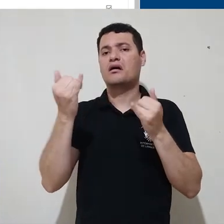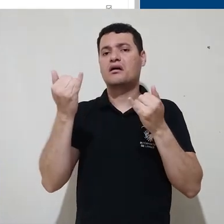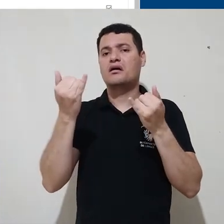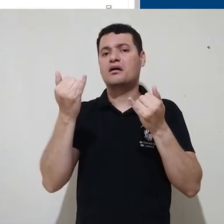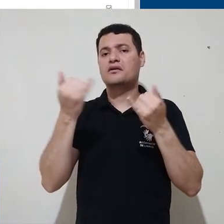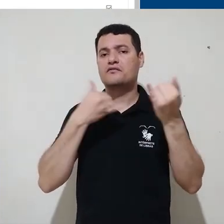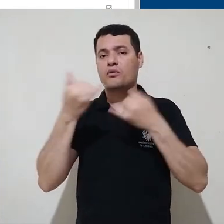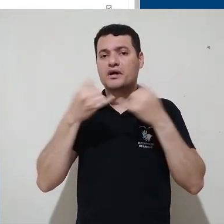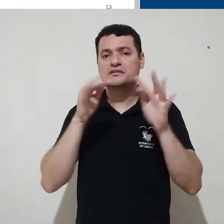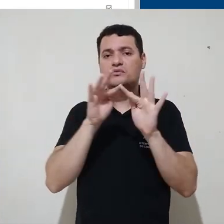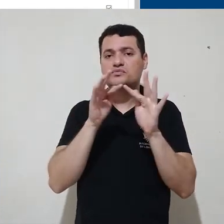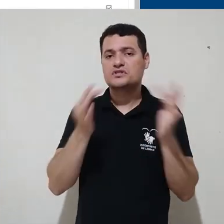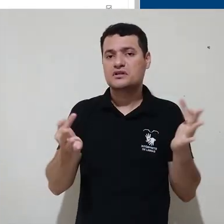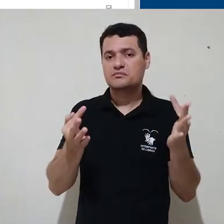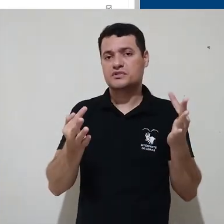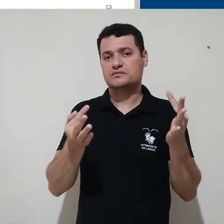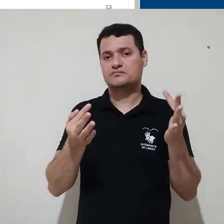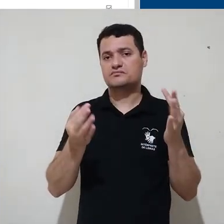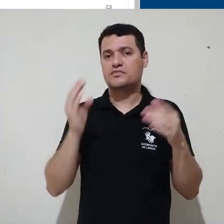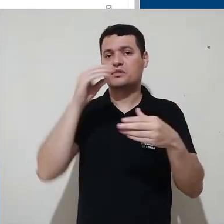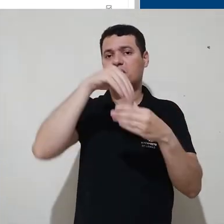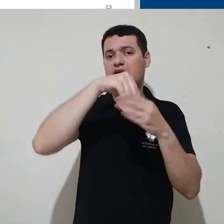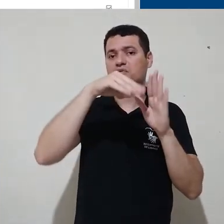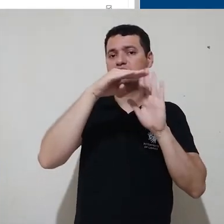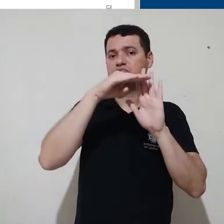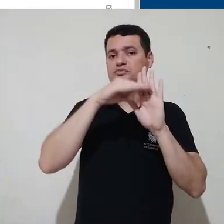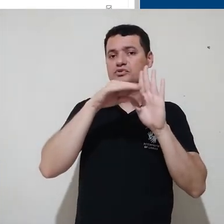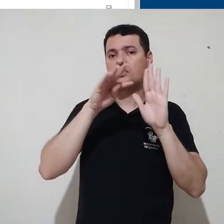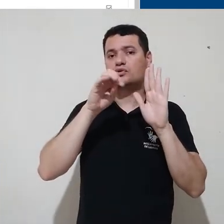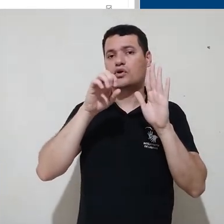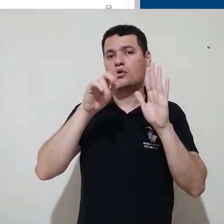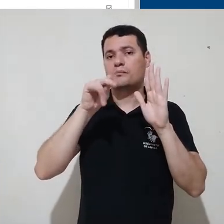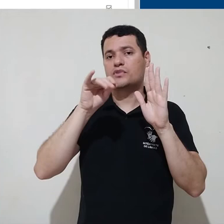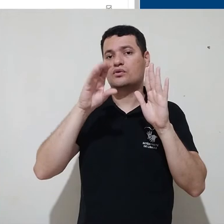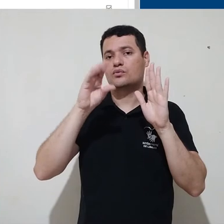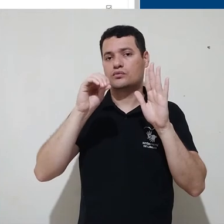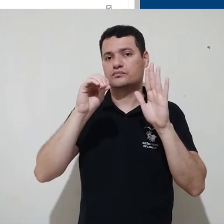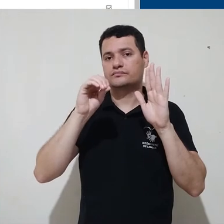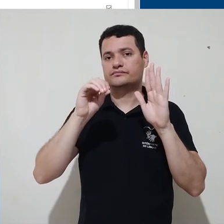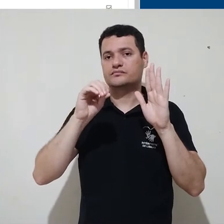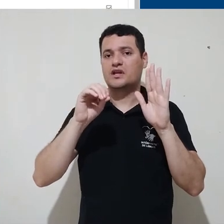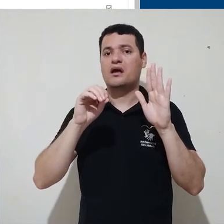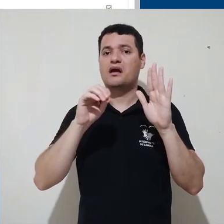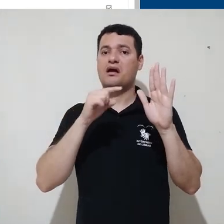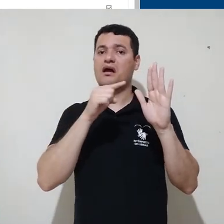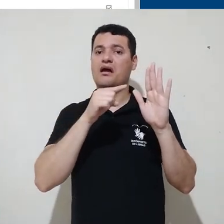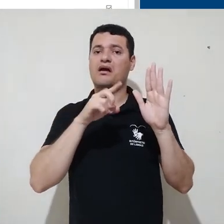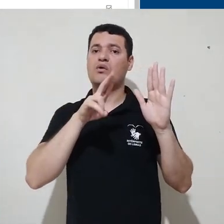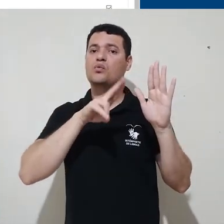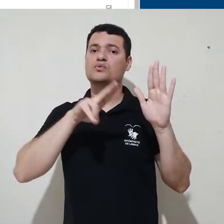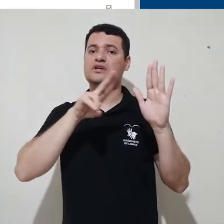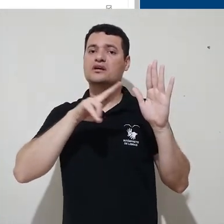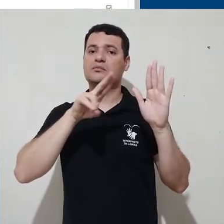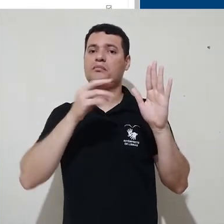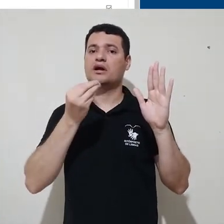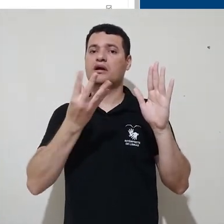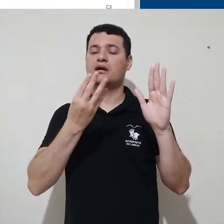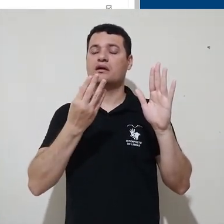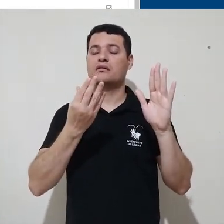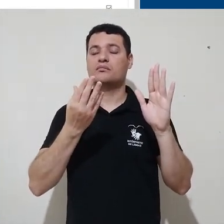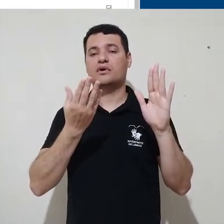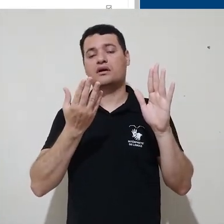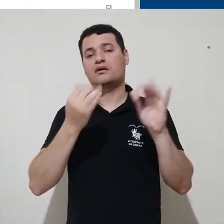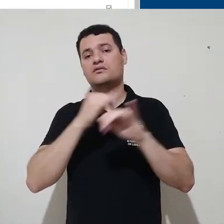pequenas informações, pequenos pedaços de informação dentro de um tópico que vão ser exibidos na própria página do curso.